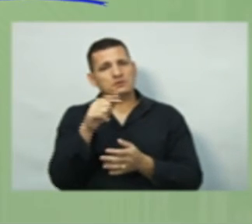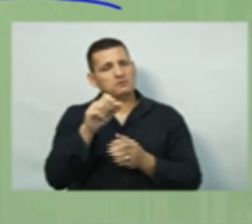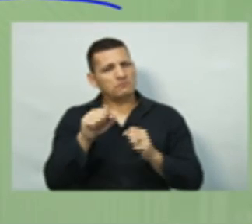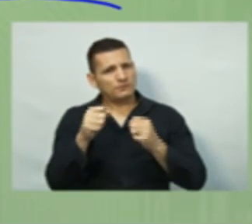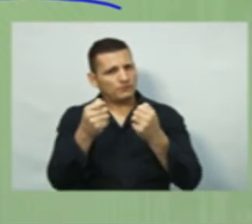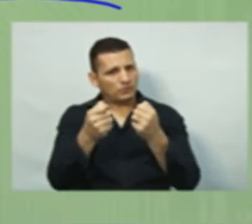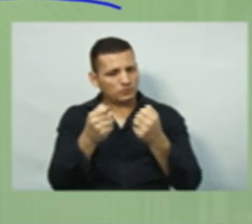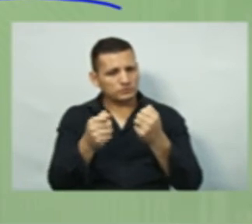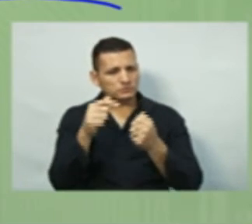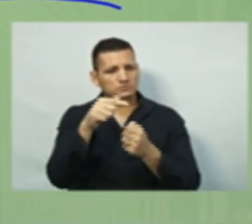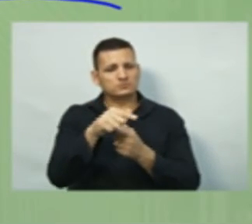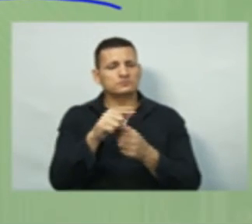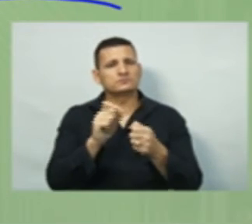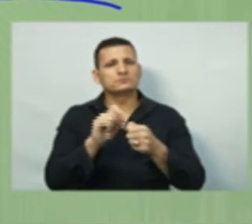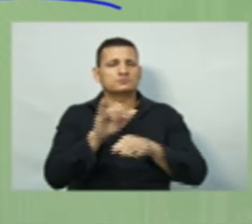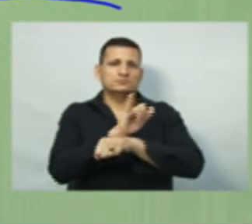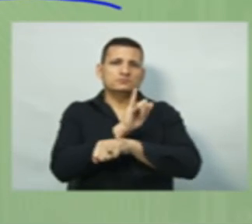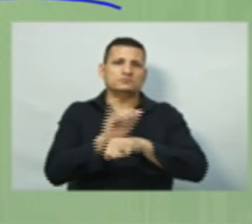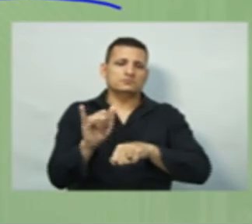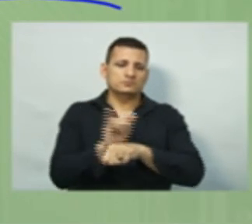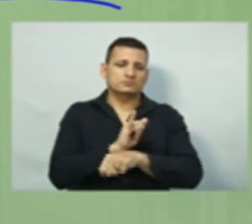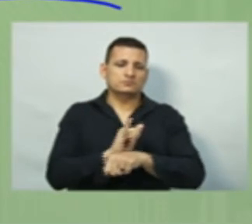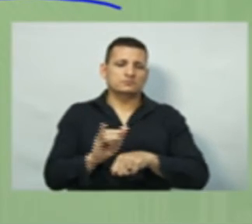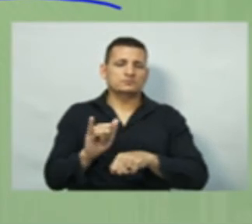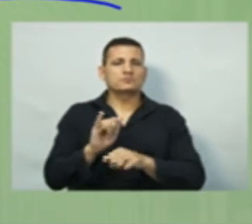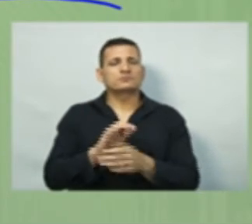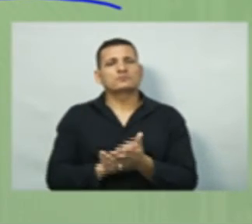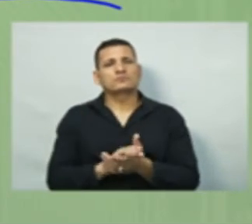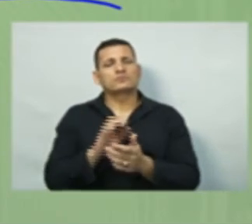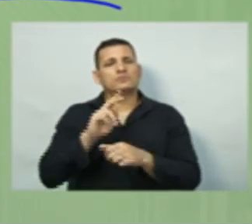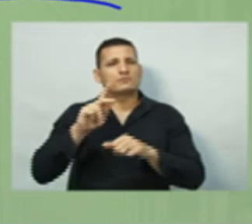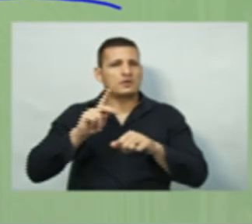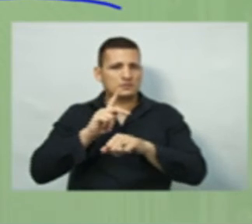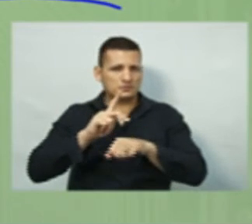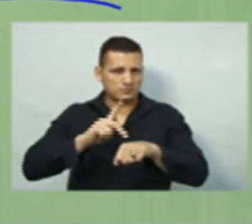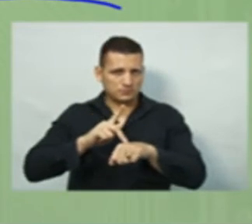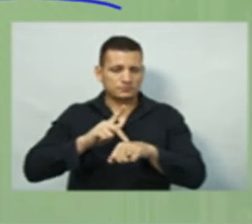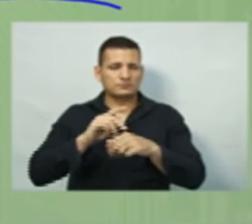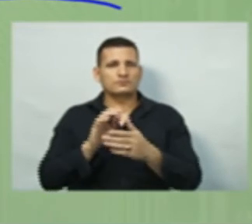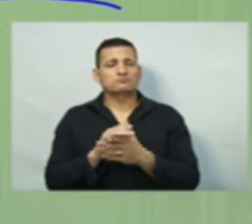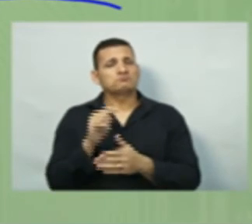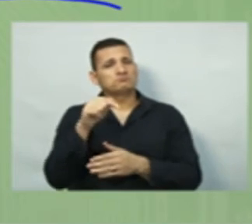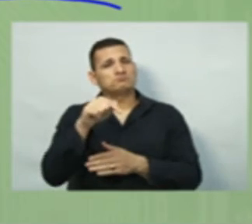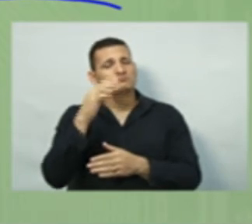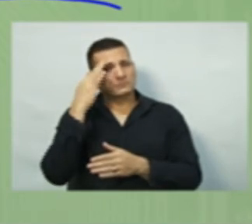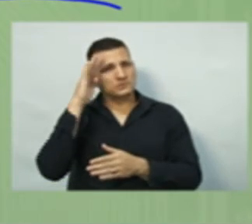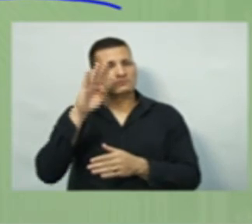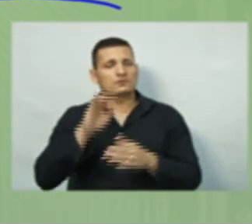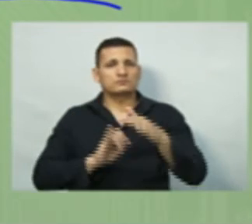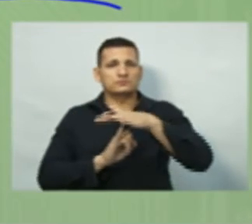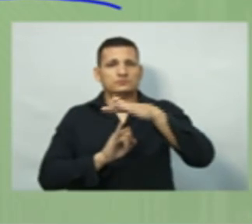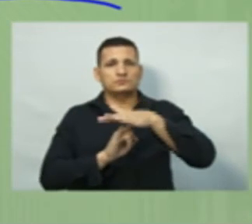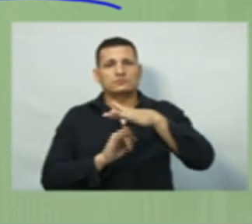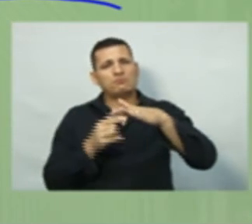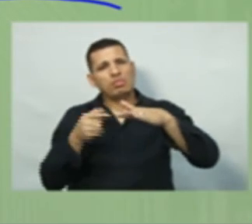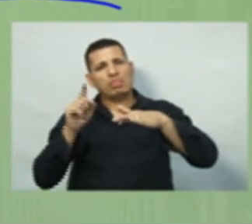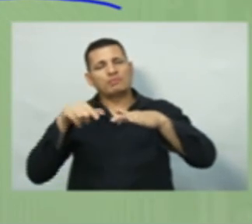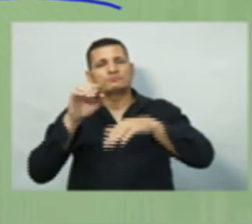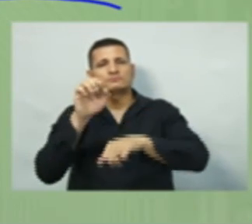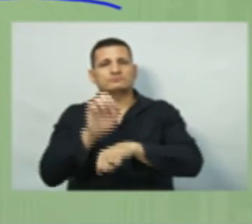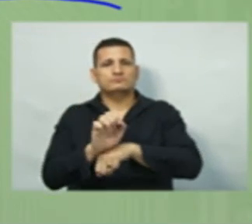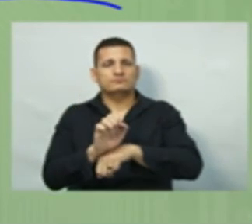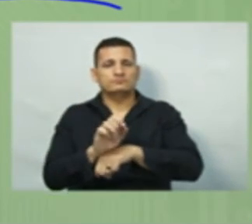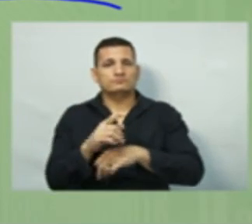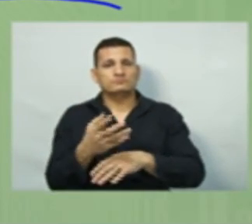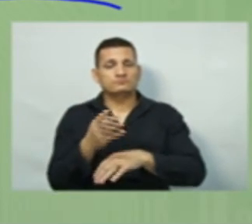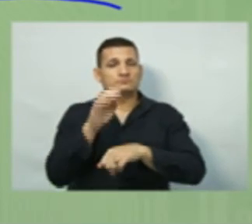para formular uma estratégia nacional. Então a gente vai falar de principal de instituição aqui, é a questão de o Estado. Quando eu falo Estado